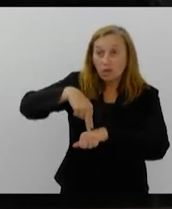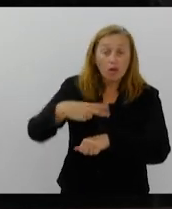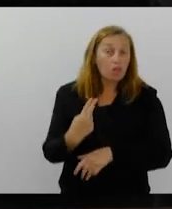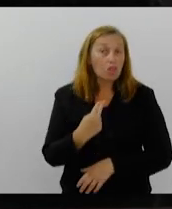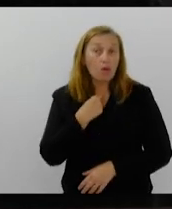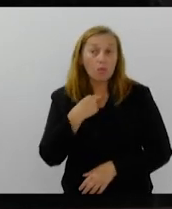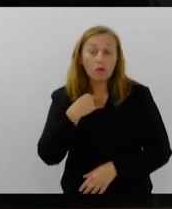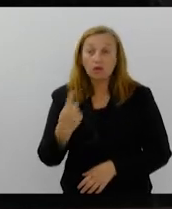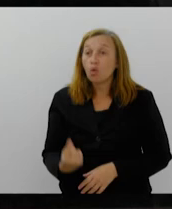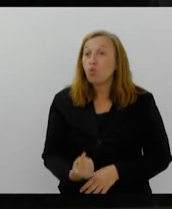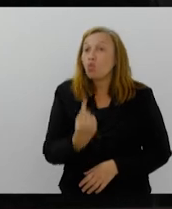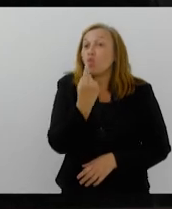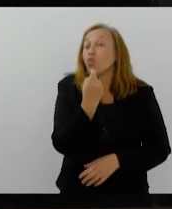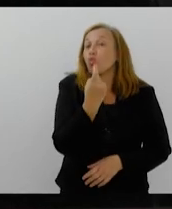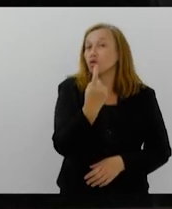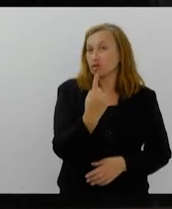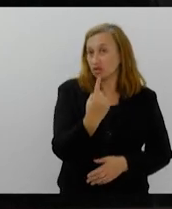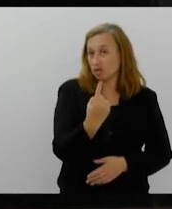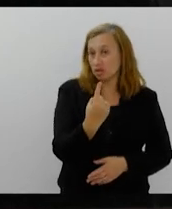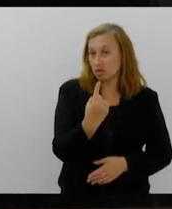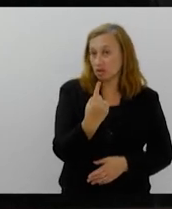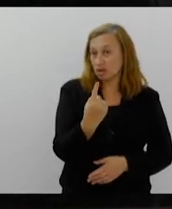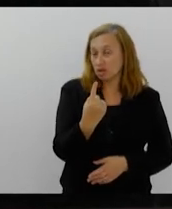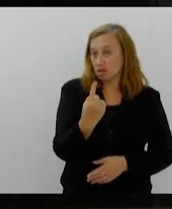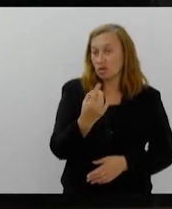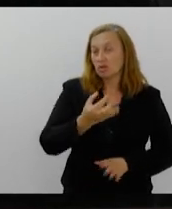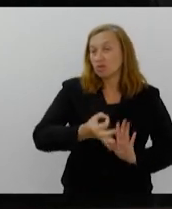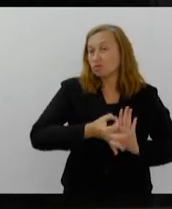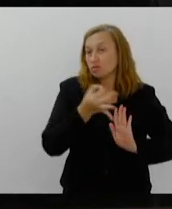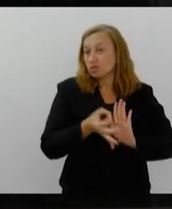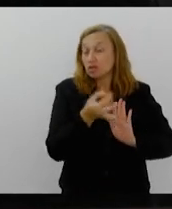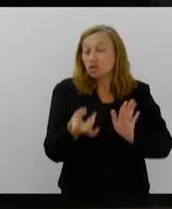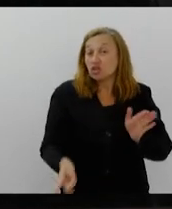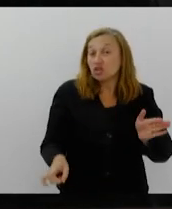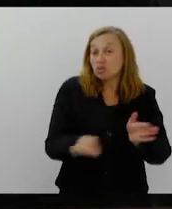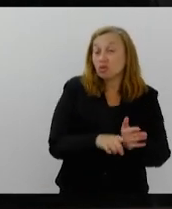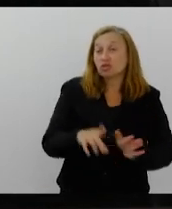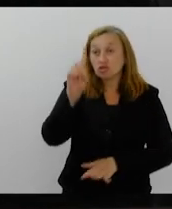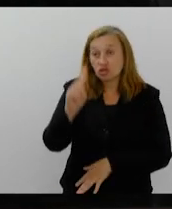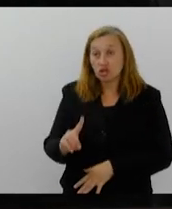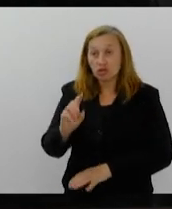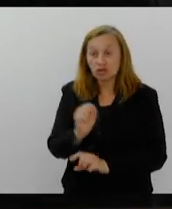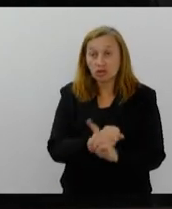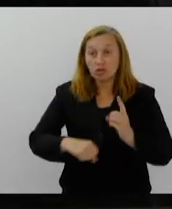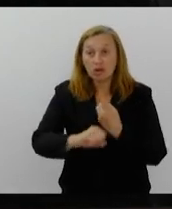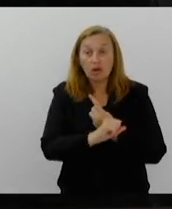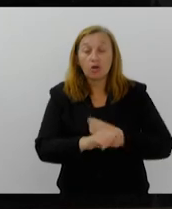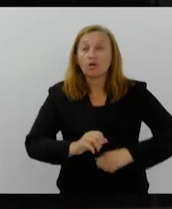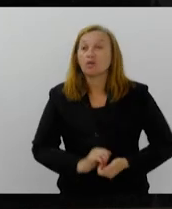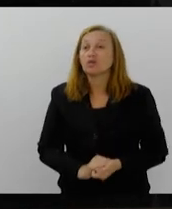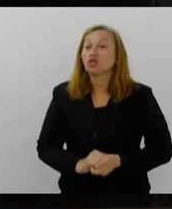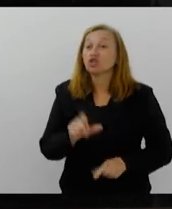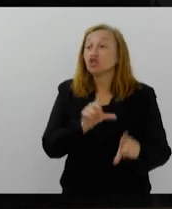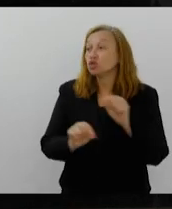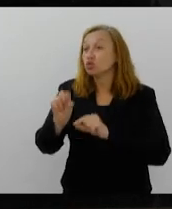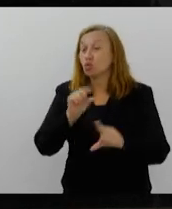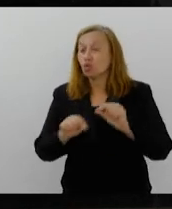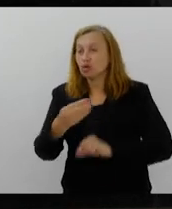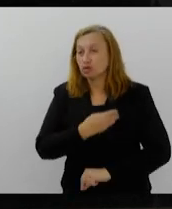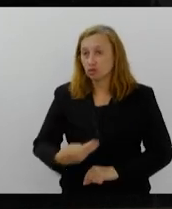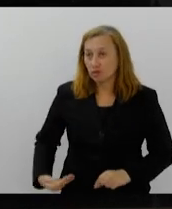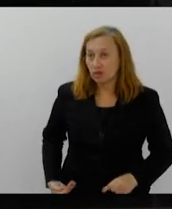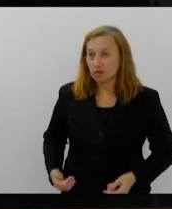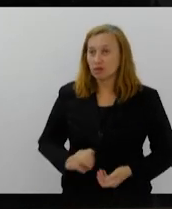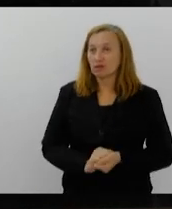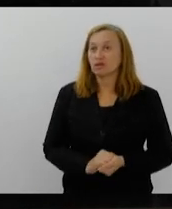única justificativa da redução dos direitos sociais. Há, no meio disso, escolhas do governador.